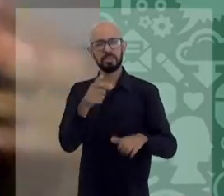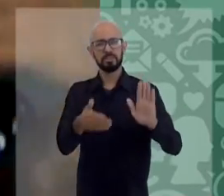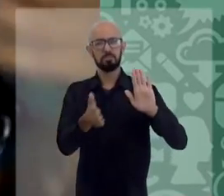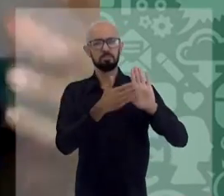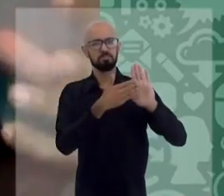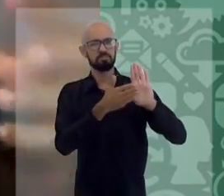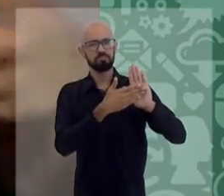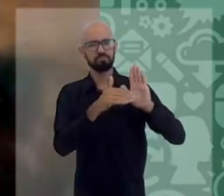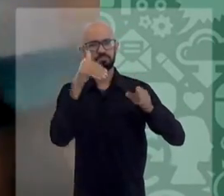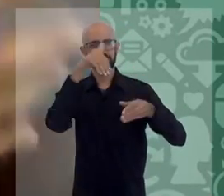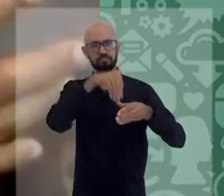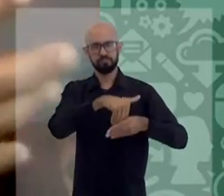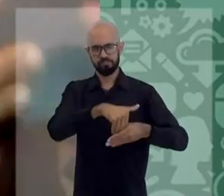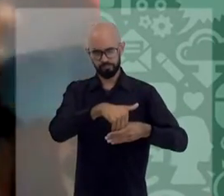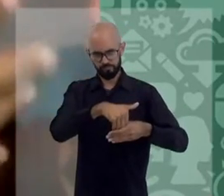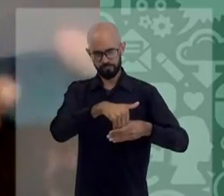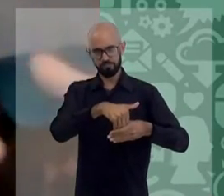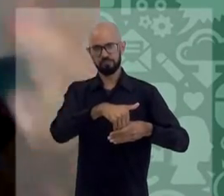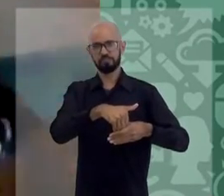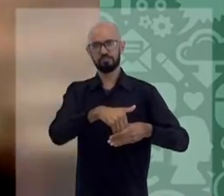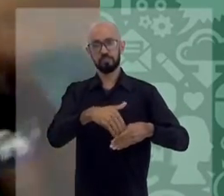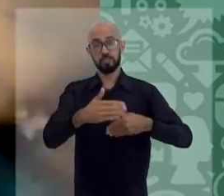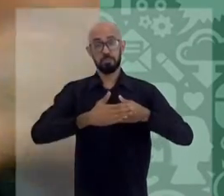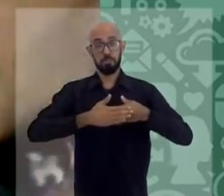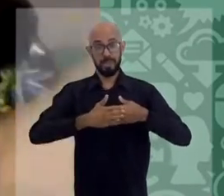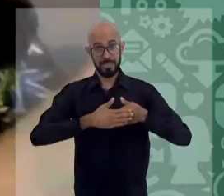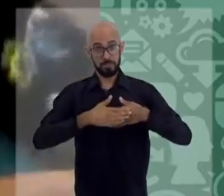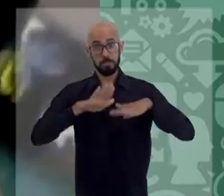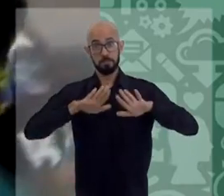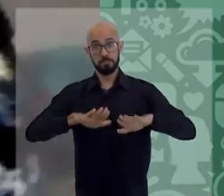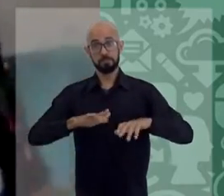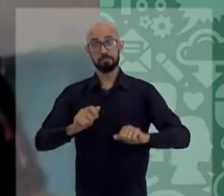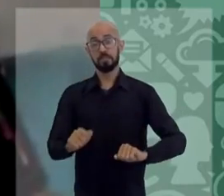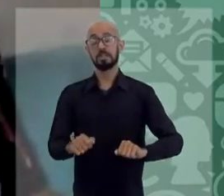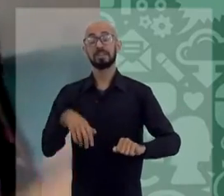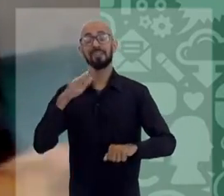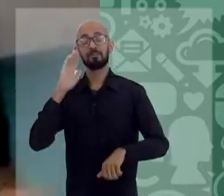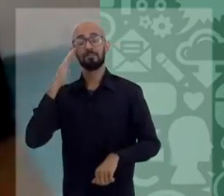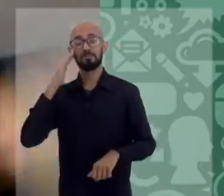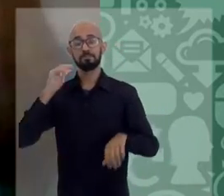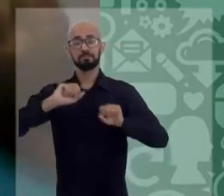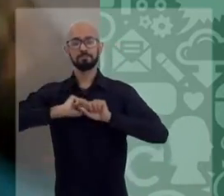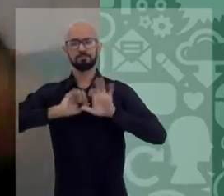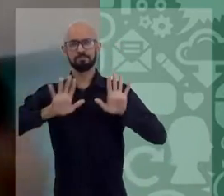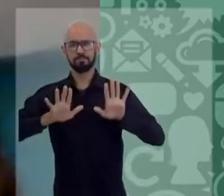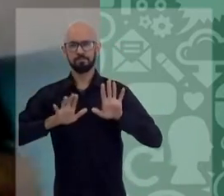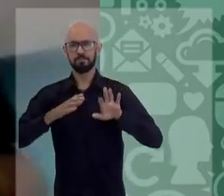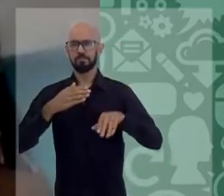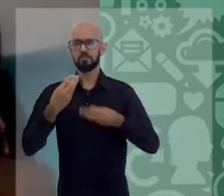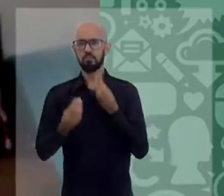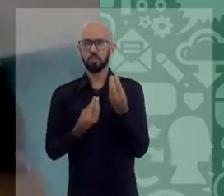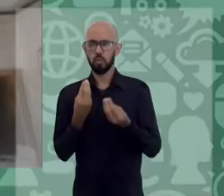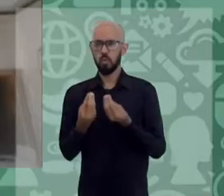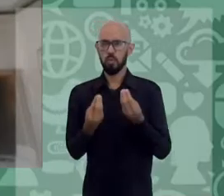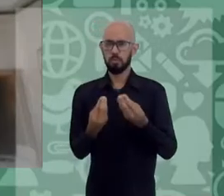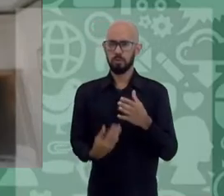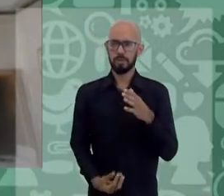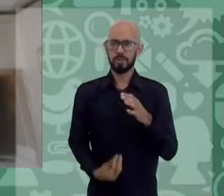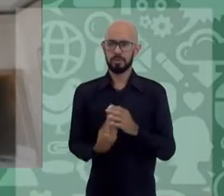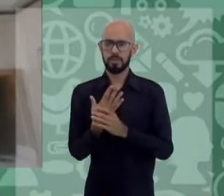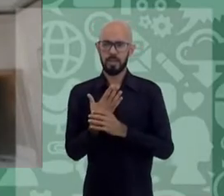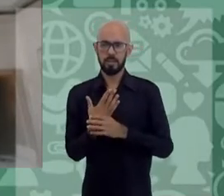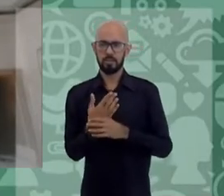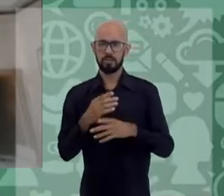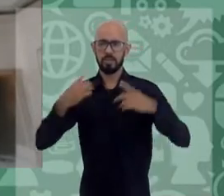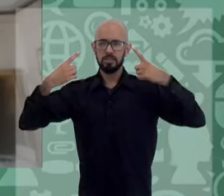não ter uma pessoa ativa em termos de engajada politicamente numa agenda, numa causa, mas pelo menos ela entende como os debates